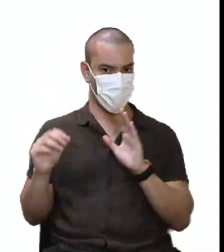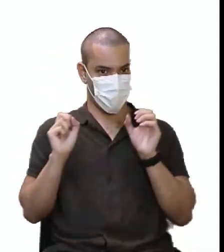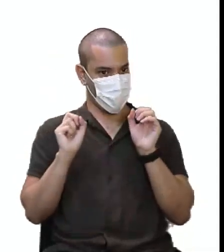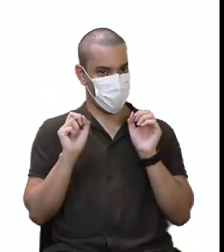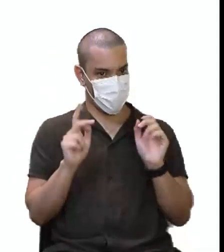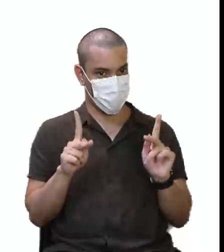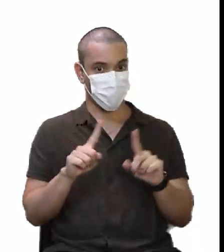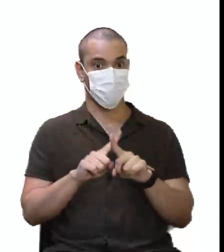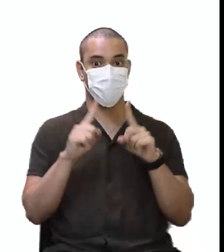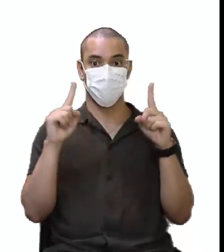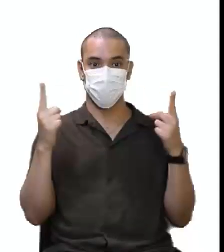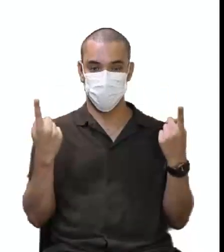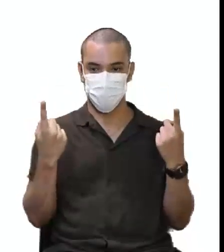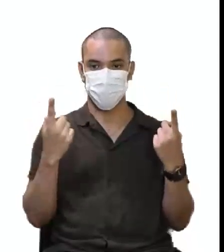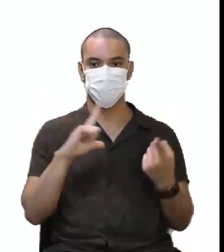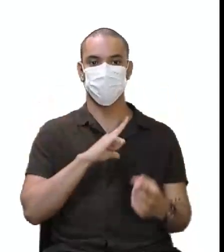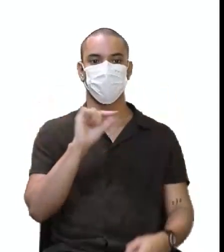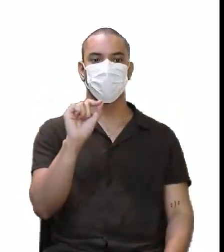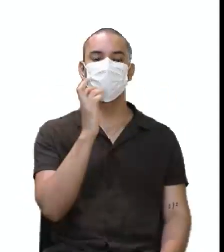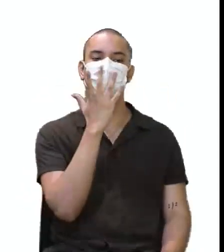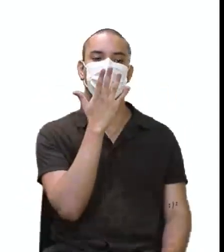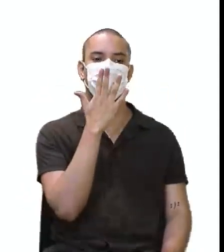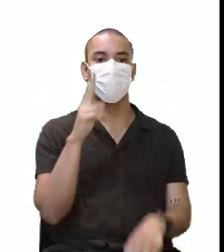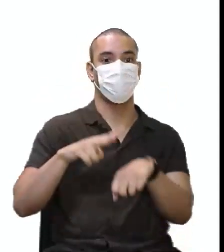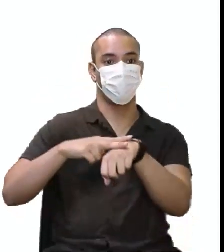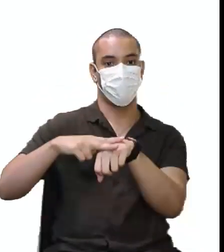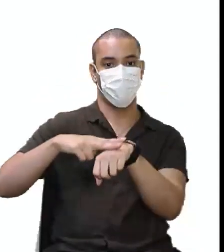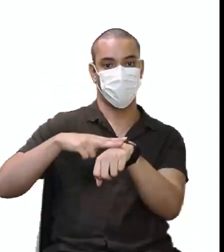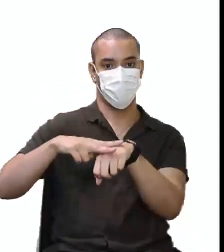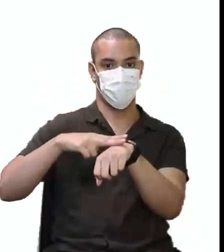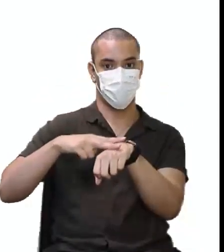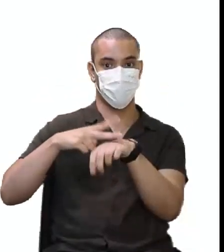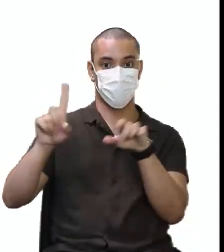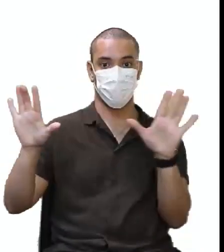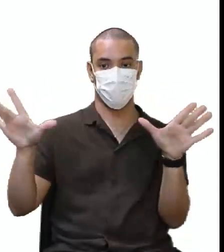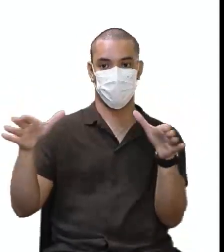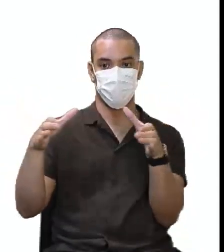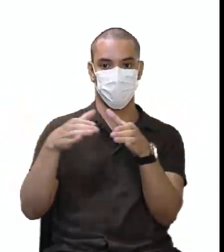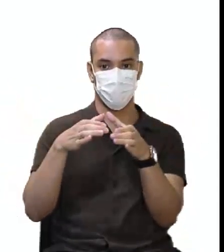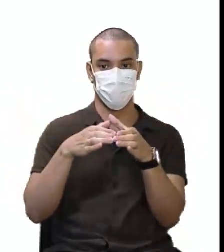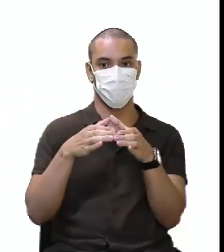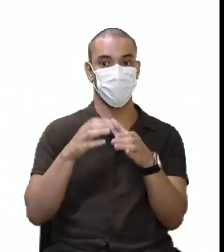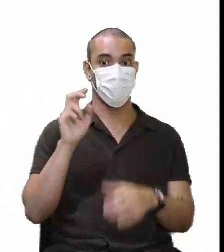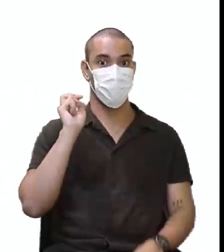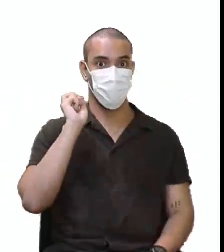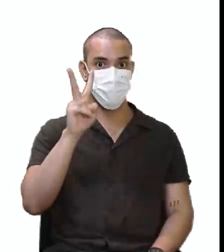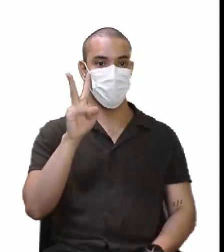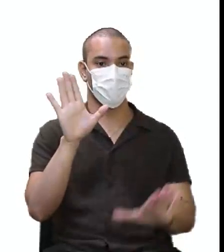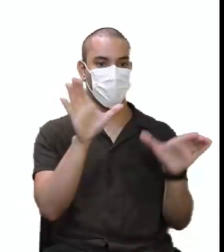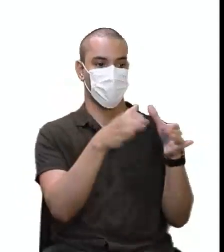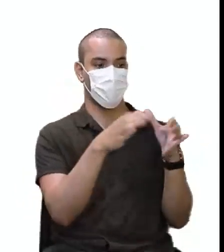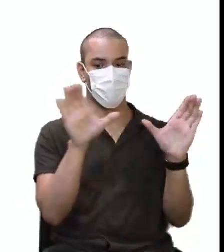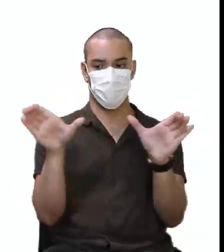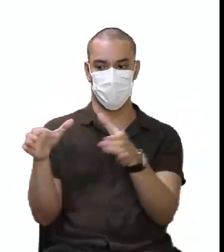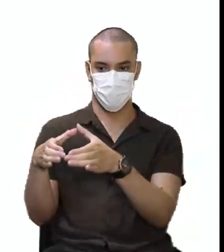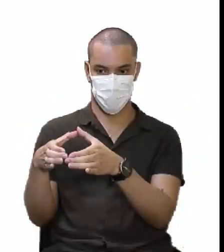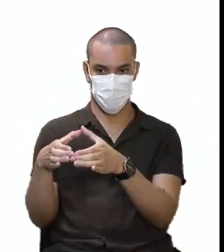Só que essa planta, ela tinha cor verde. Esse conjunto foi dividido em 2